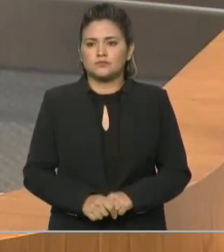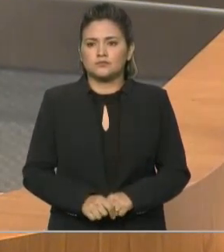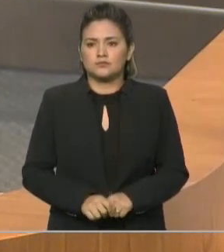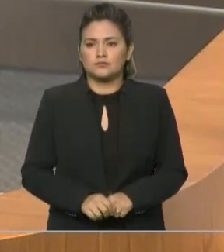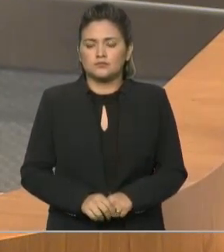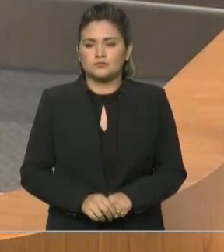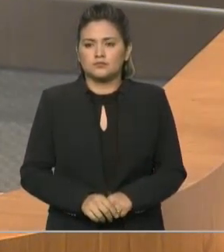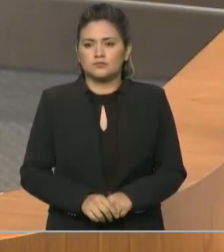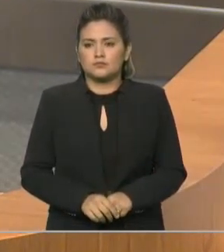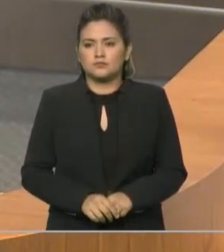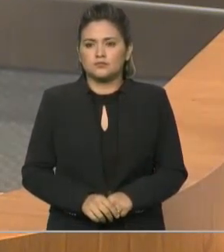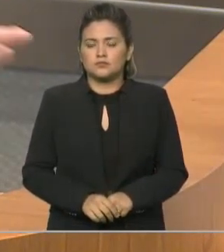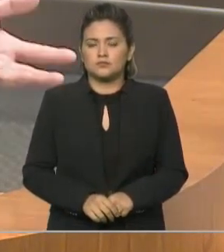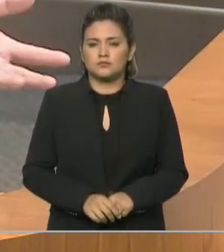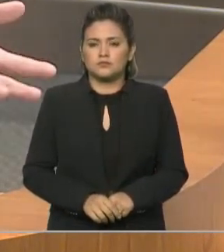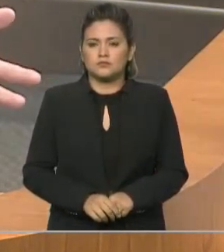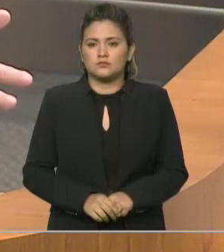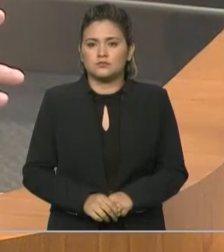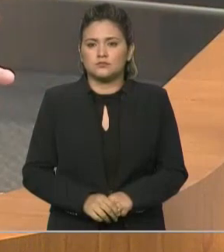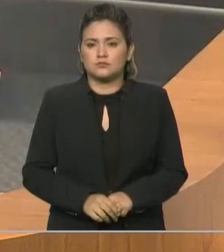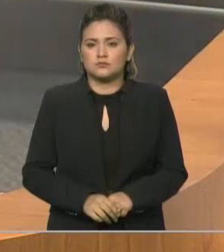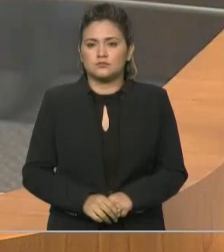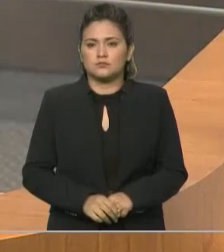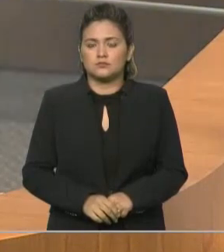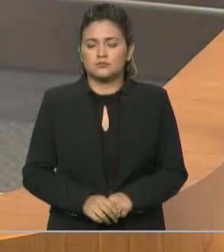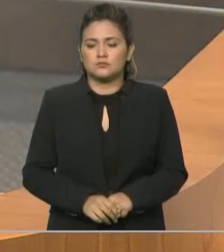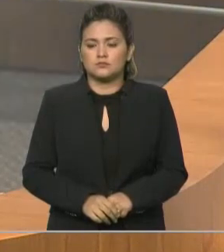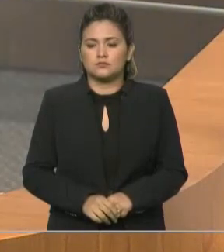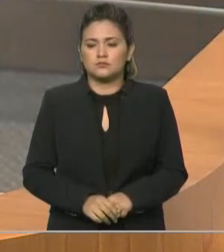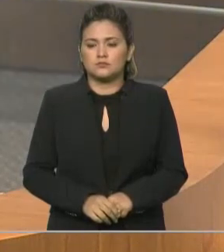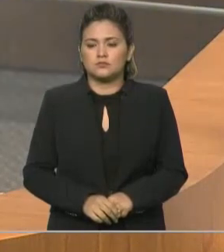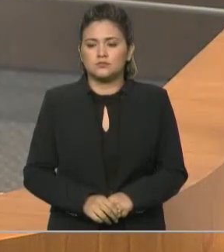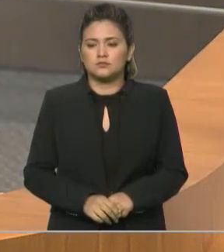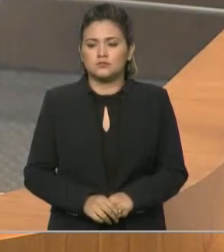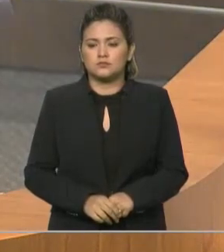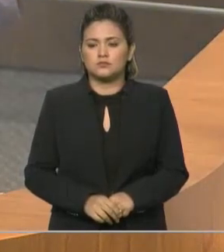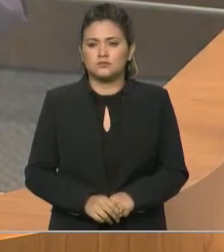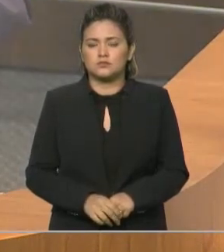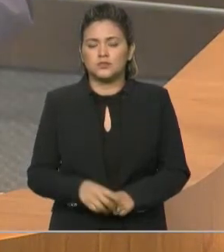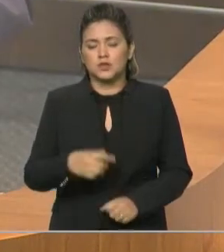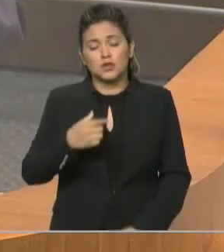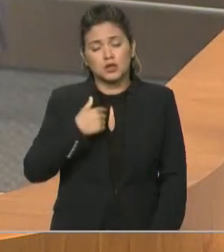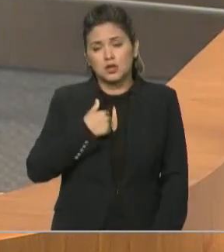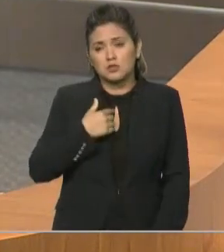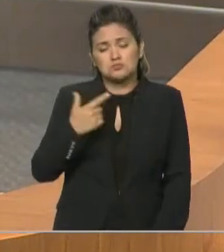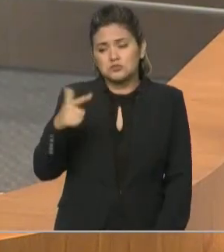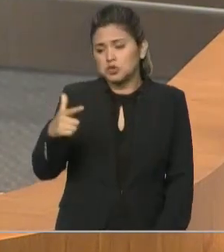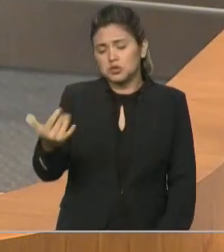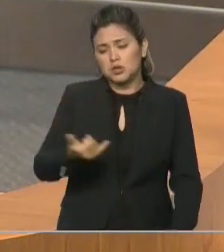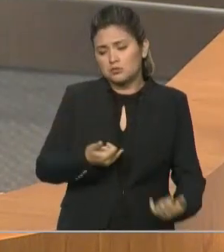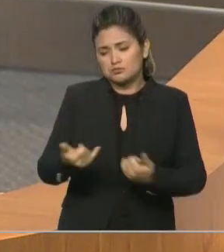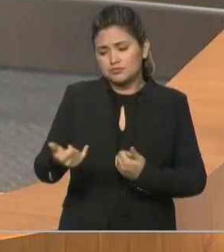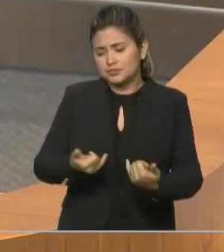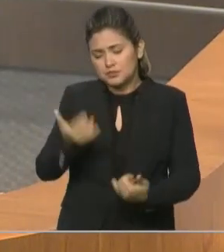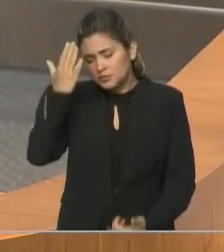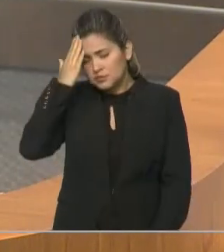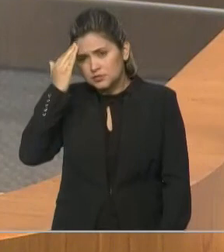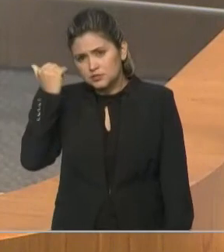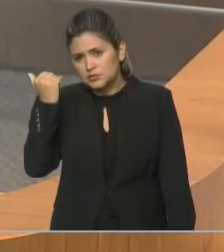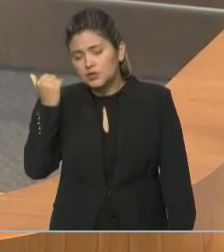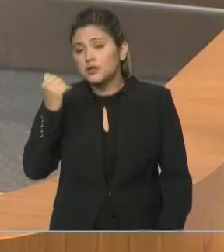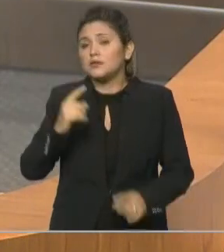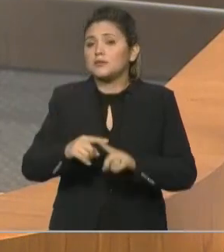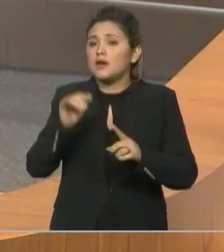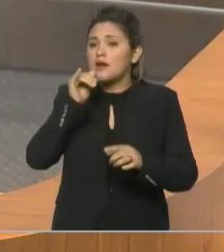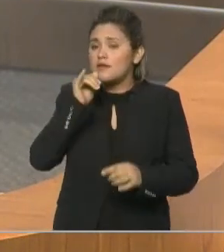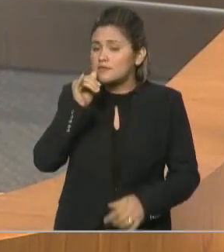Farei esse expediente para corrigir essa minha deficiência de informação e um alerta de que o amanhã pode